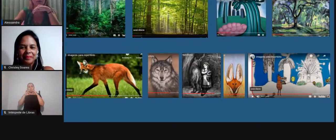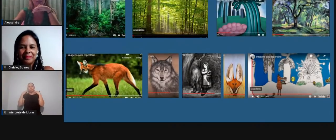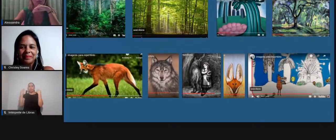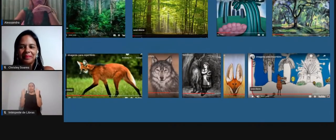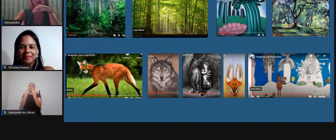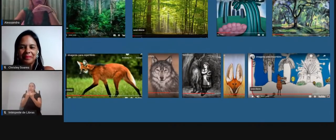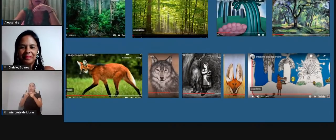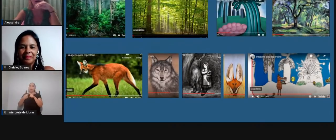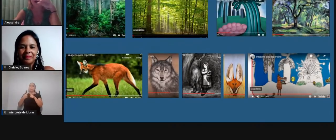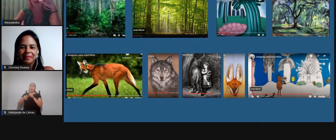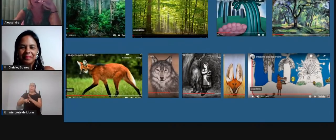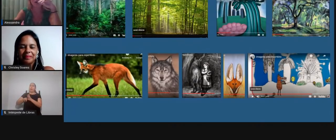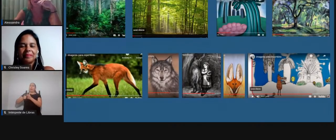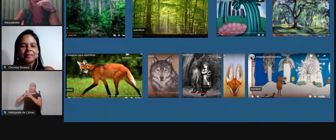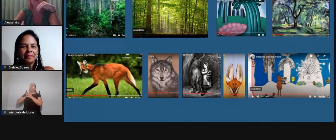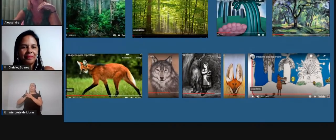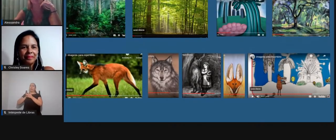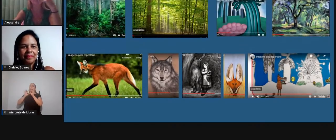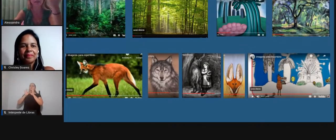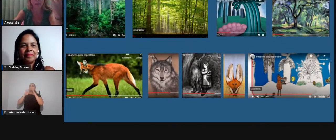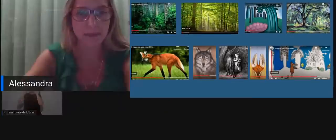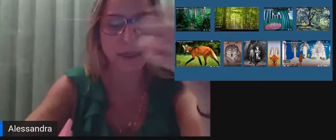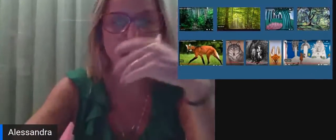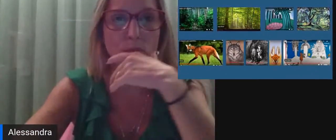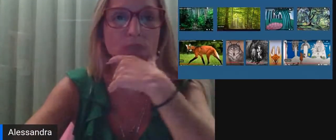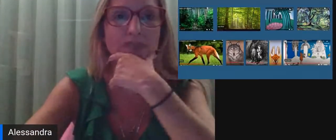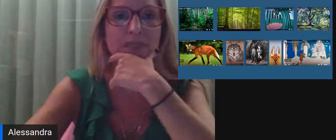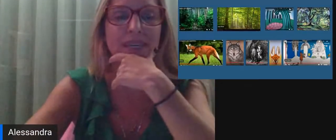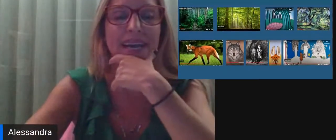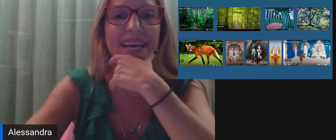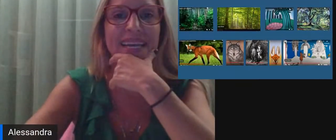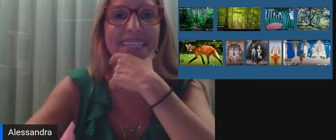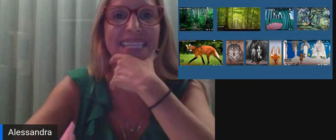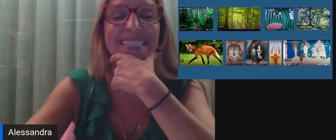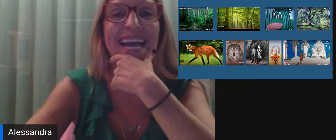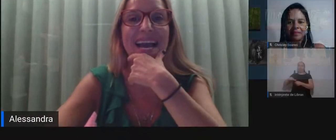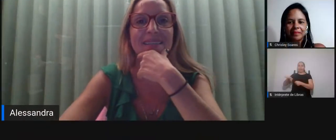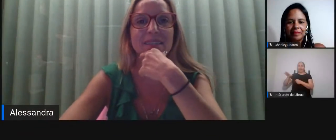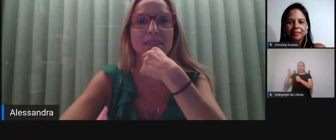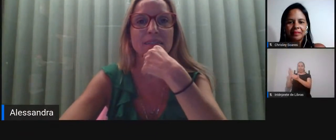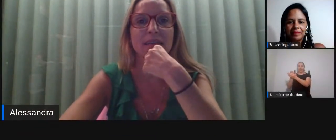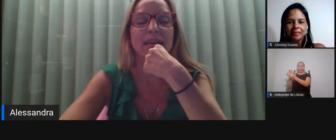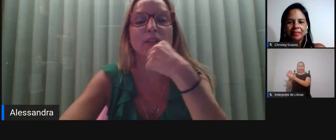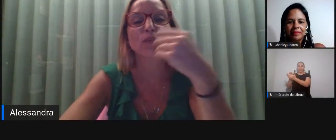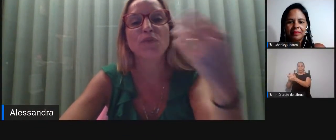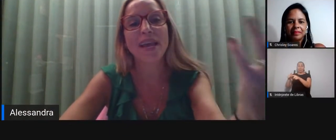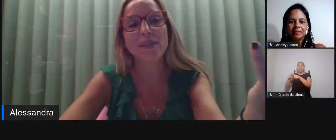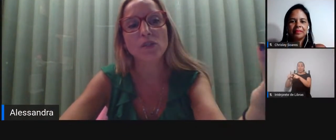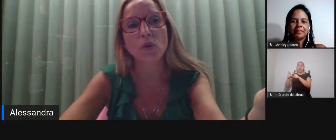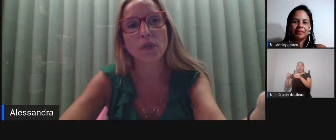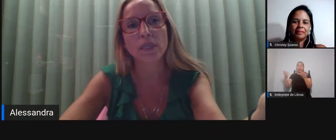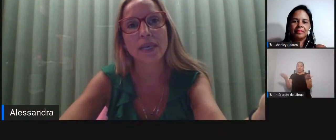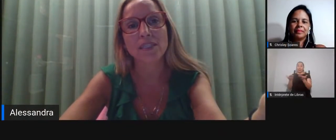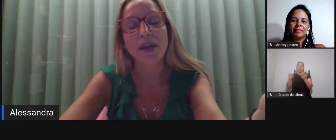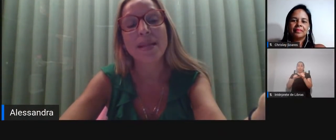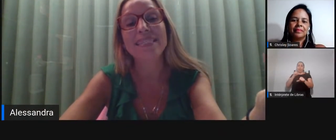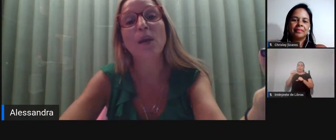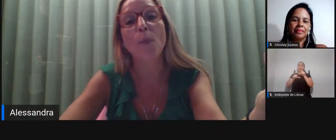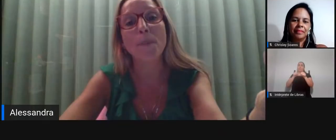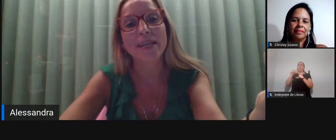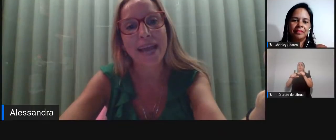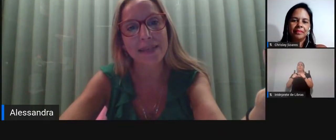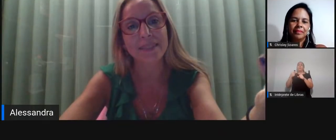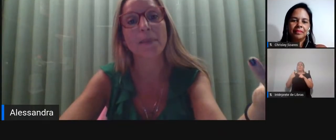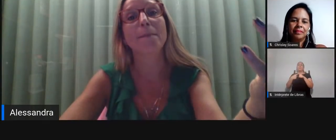criança na porta da escola, agora nós é que entramos nas casas, isso fez com que as